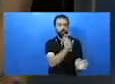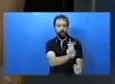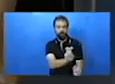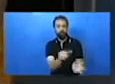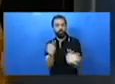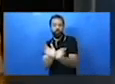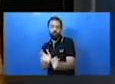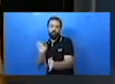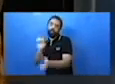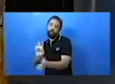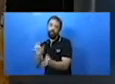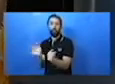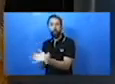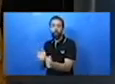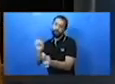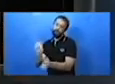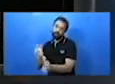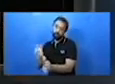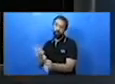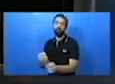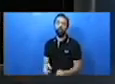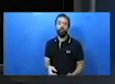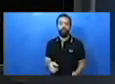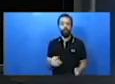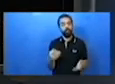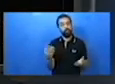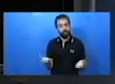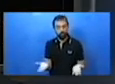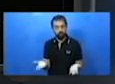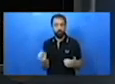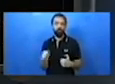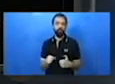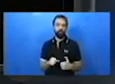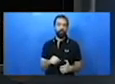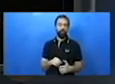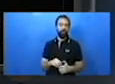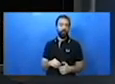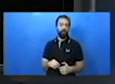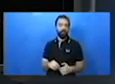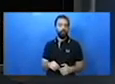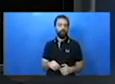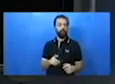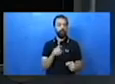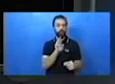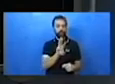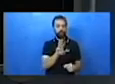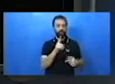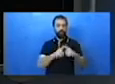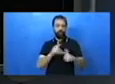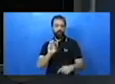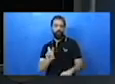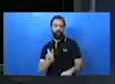tem 5, 2 grupos tem 10 e 3 grupos de 5, ou